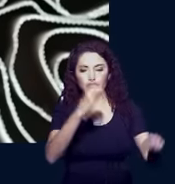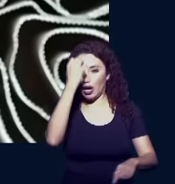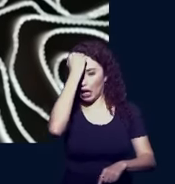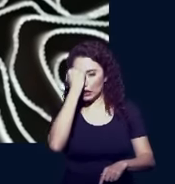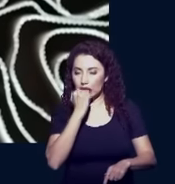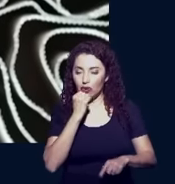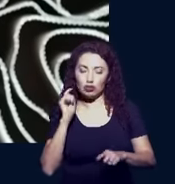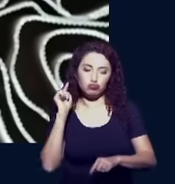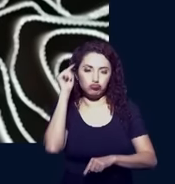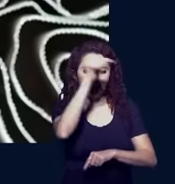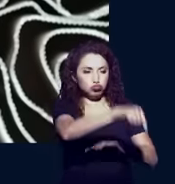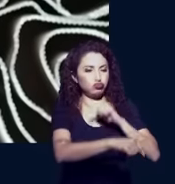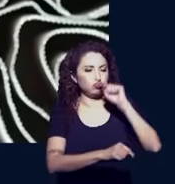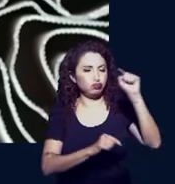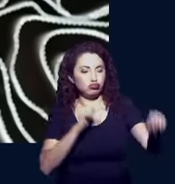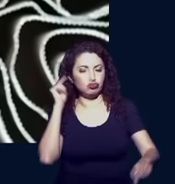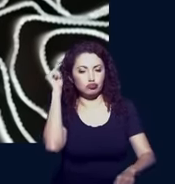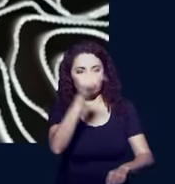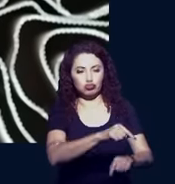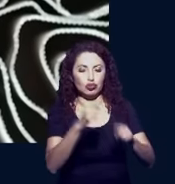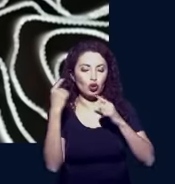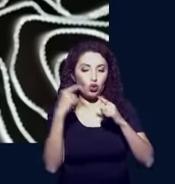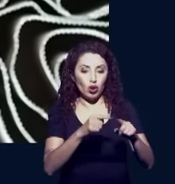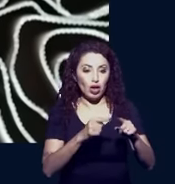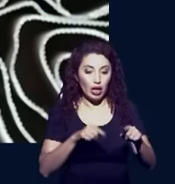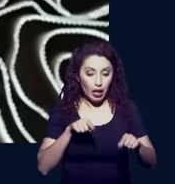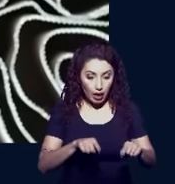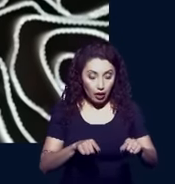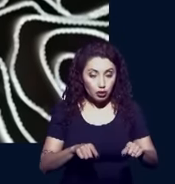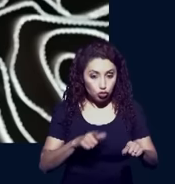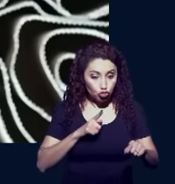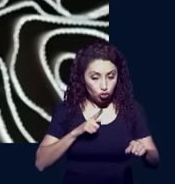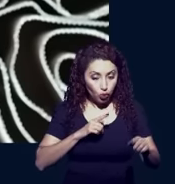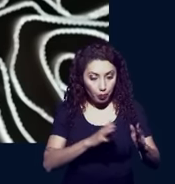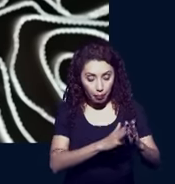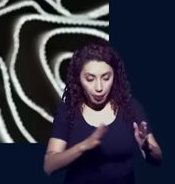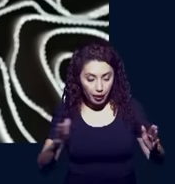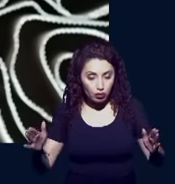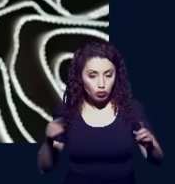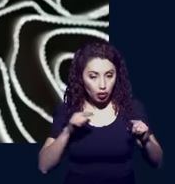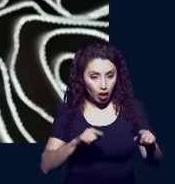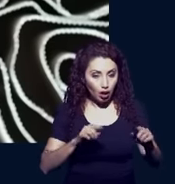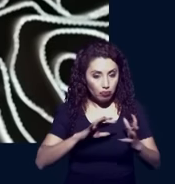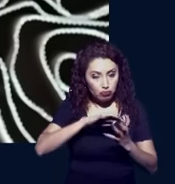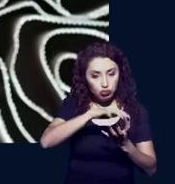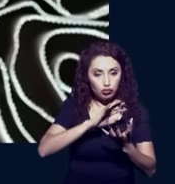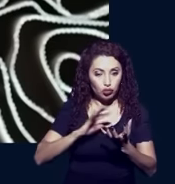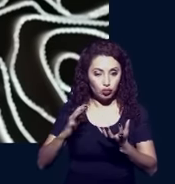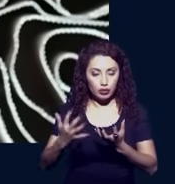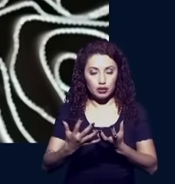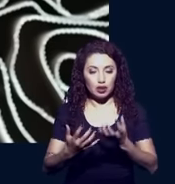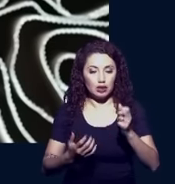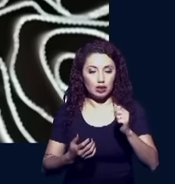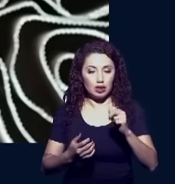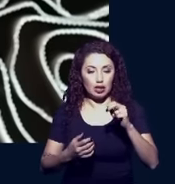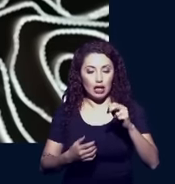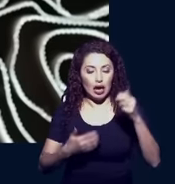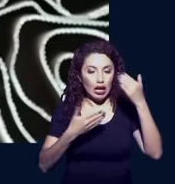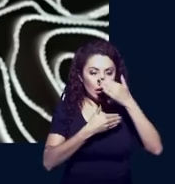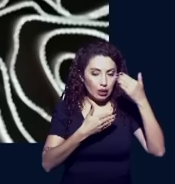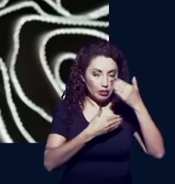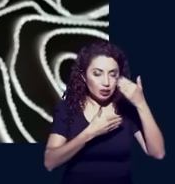a paz né a gente vivia um momento no Oriente Médio onde a Arábia Saudita tava perto de um acordo com